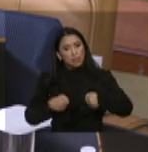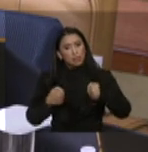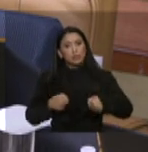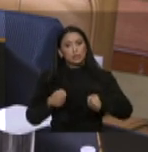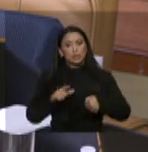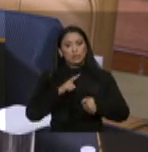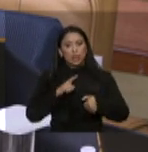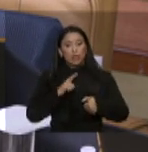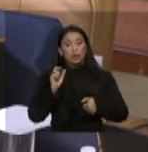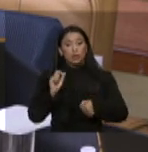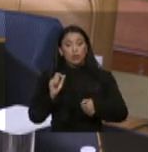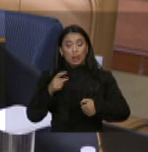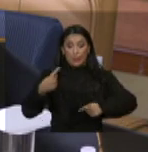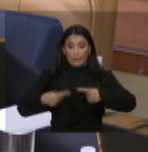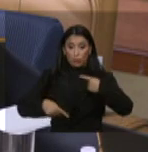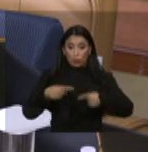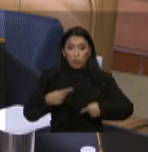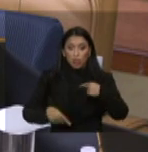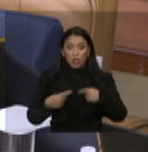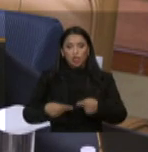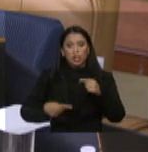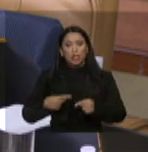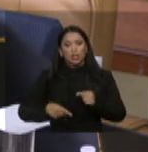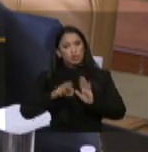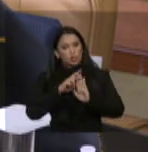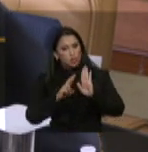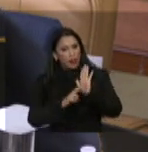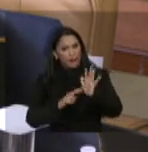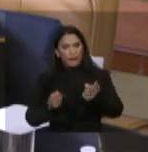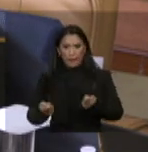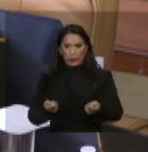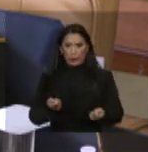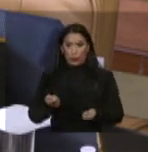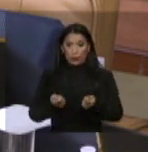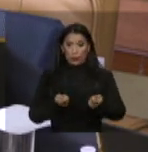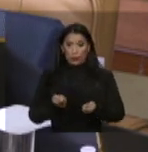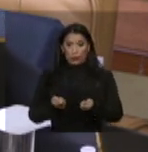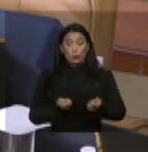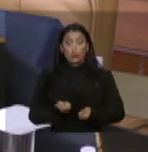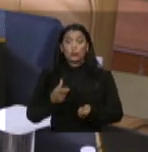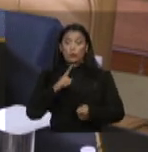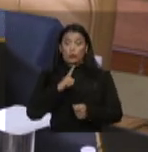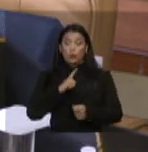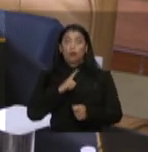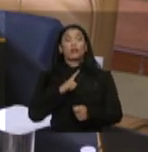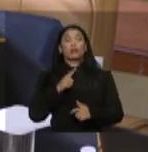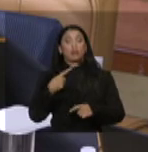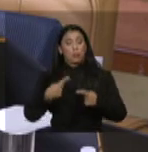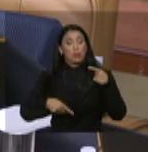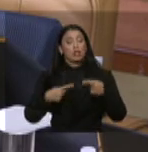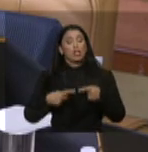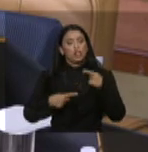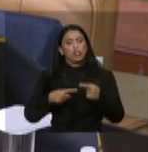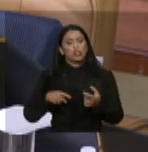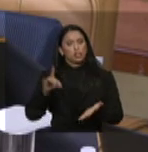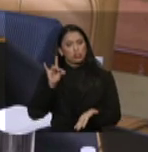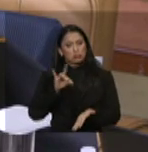de estimular políticas de auto-regulamentação adoção de políticas de